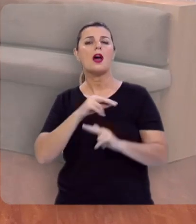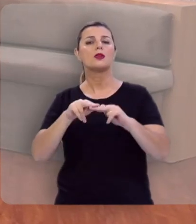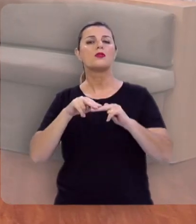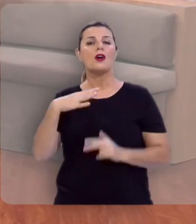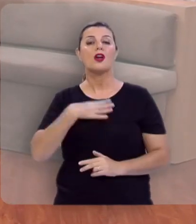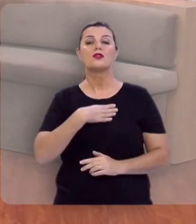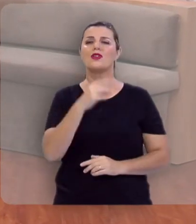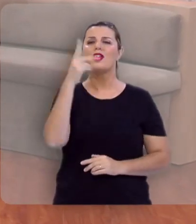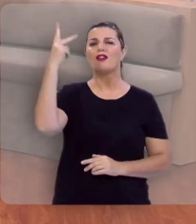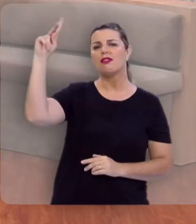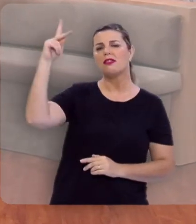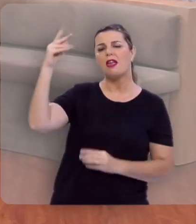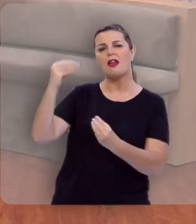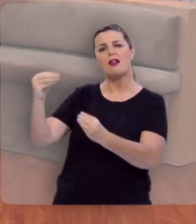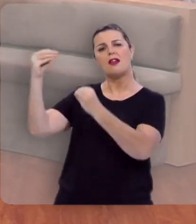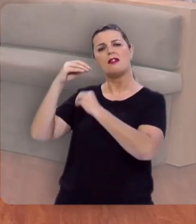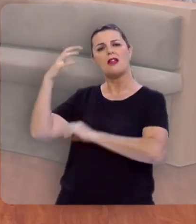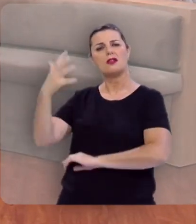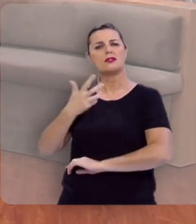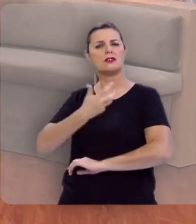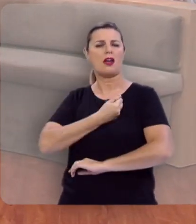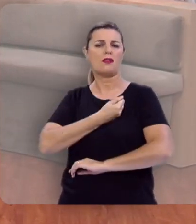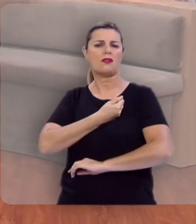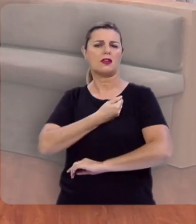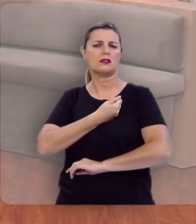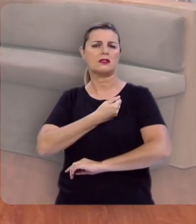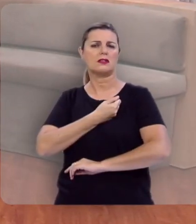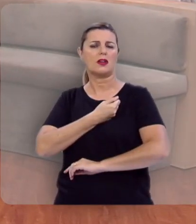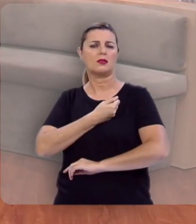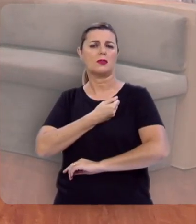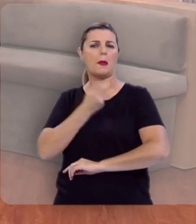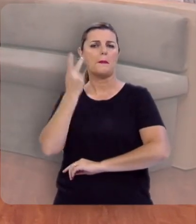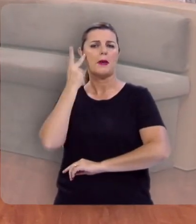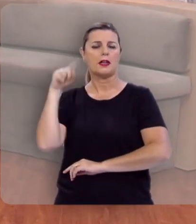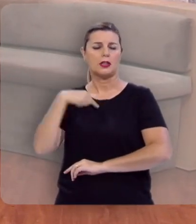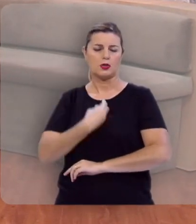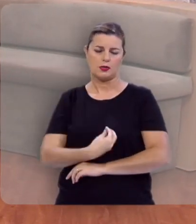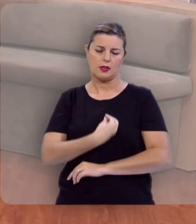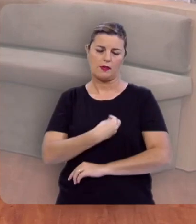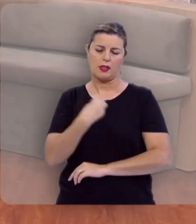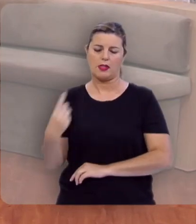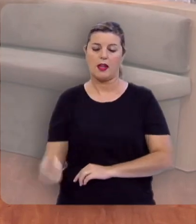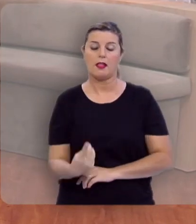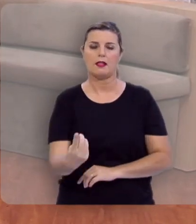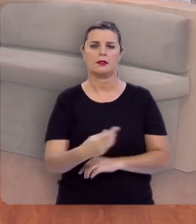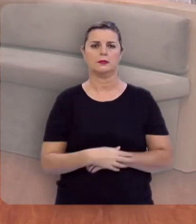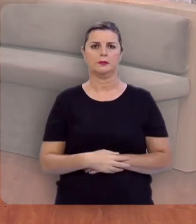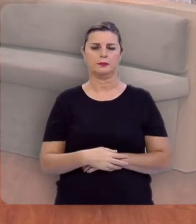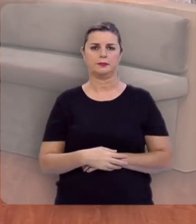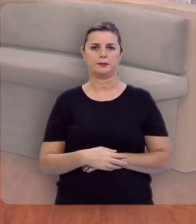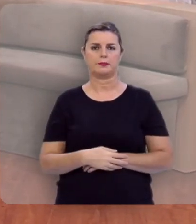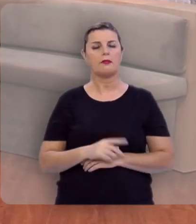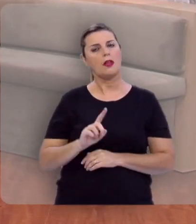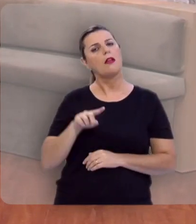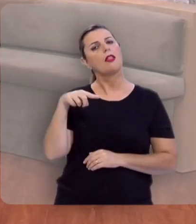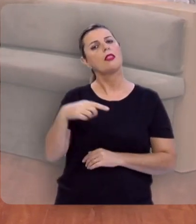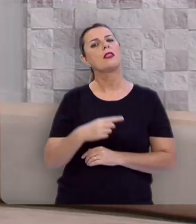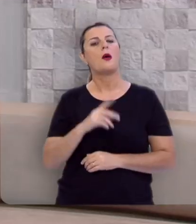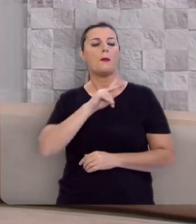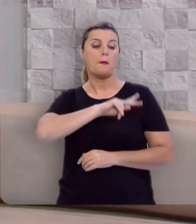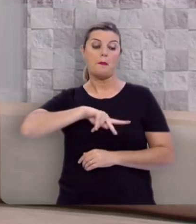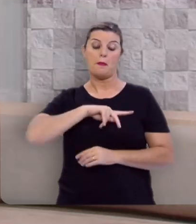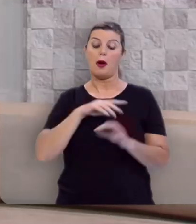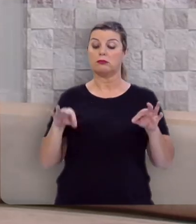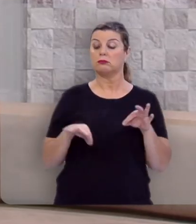para nos dar então a absolvição no seu tribunal, a própria vida eterna. Mas então